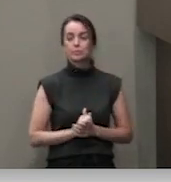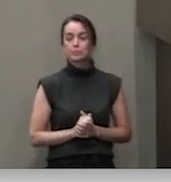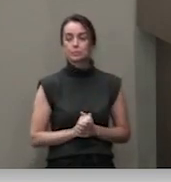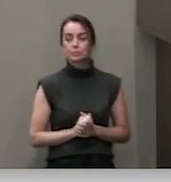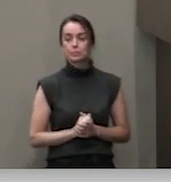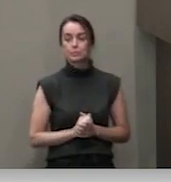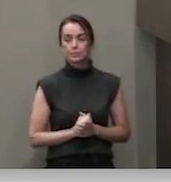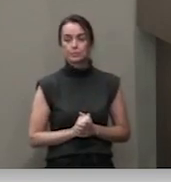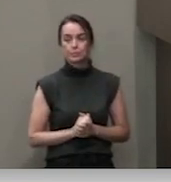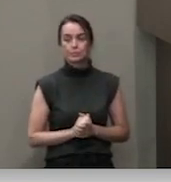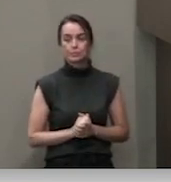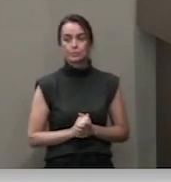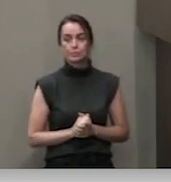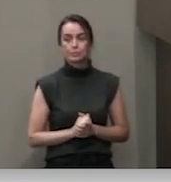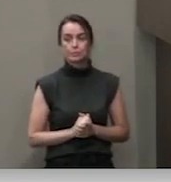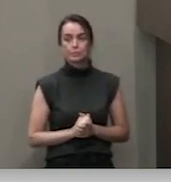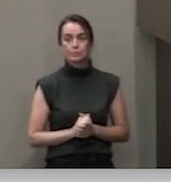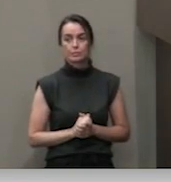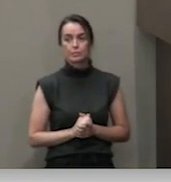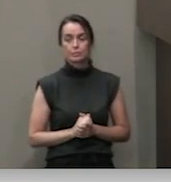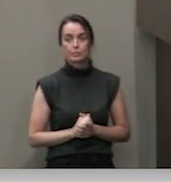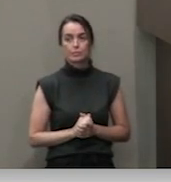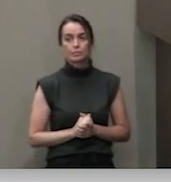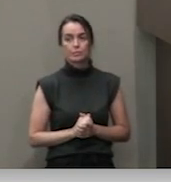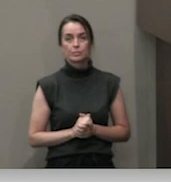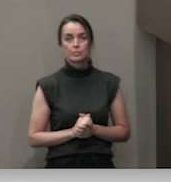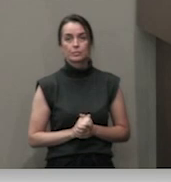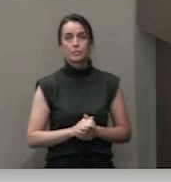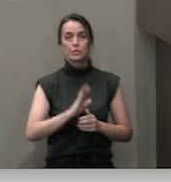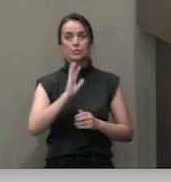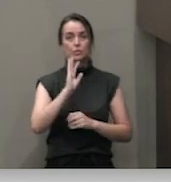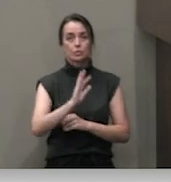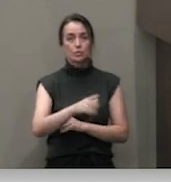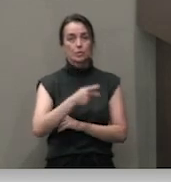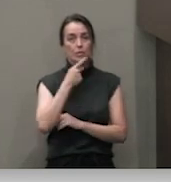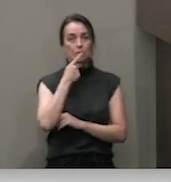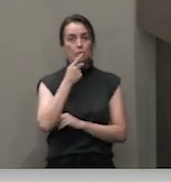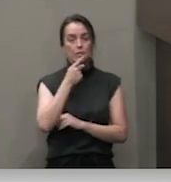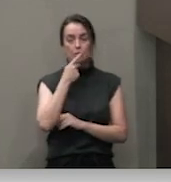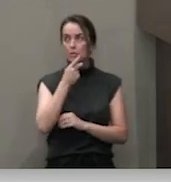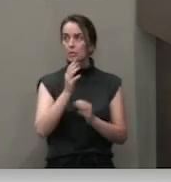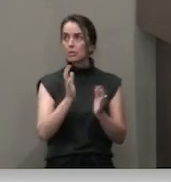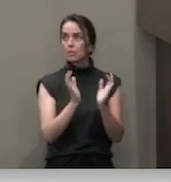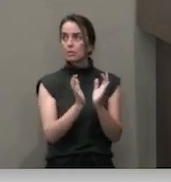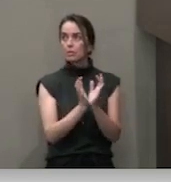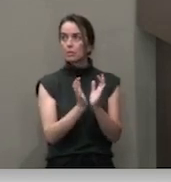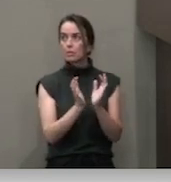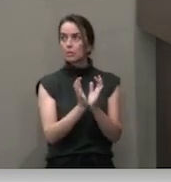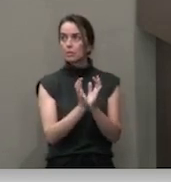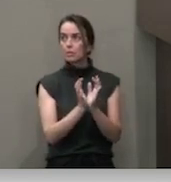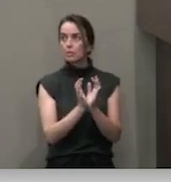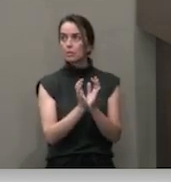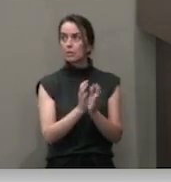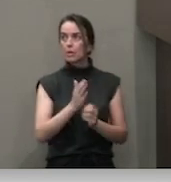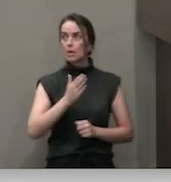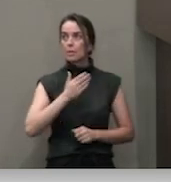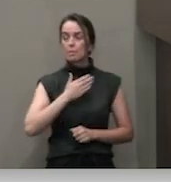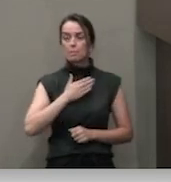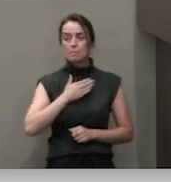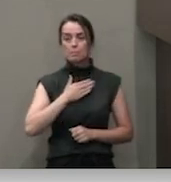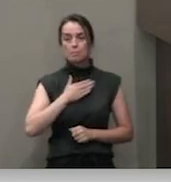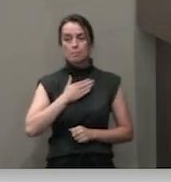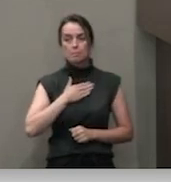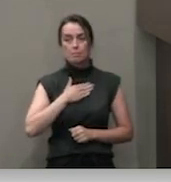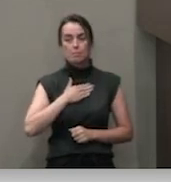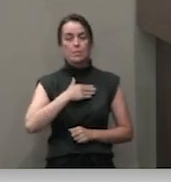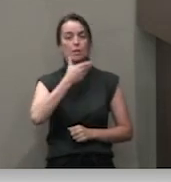aqui com vocês já falei aqui pros colegas né meu excelentíssimo esposo Mas não